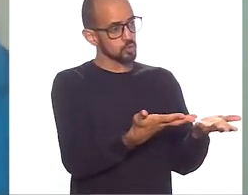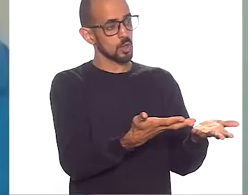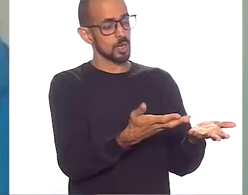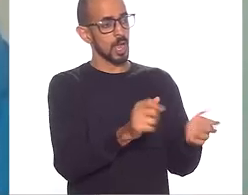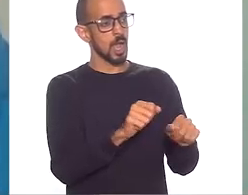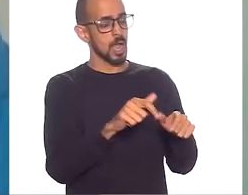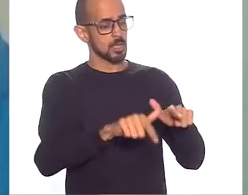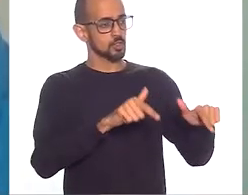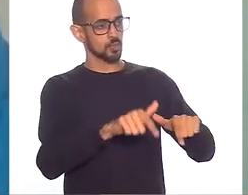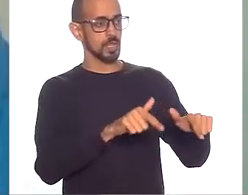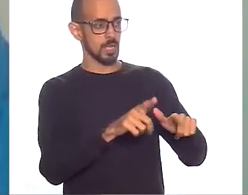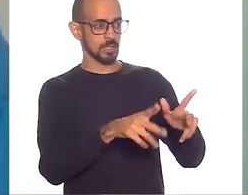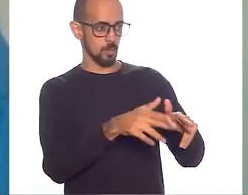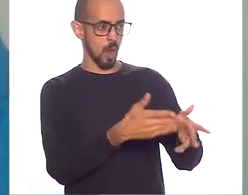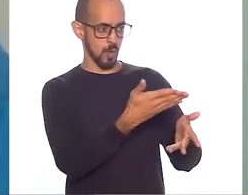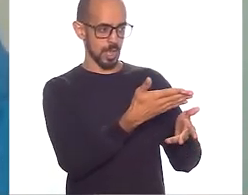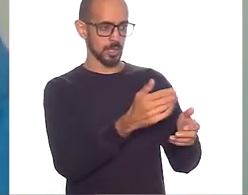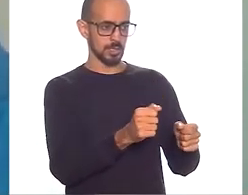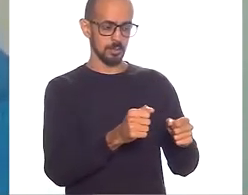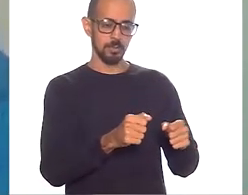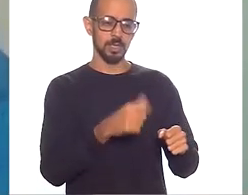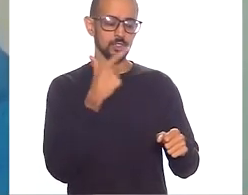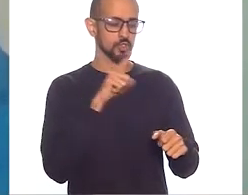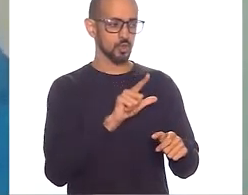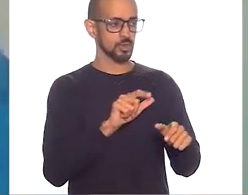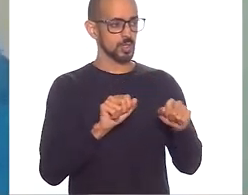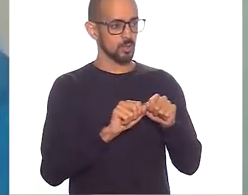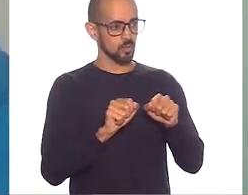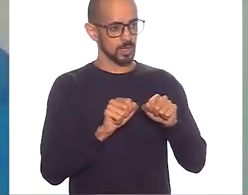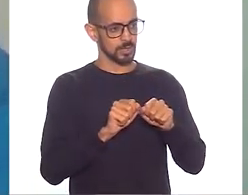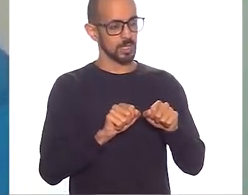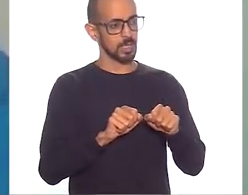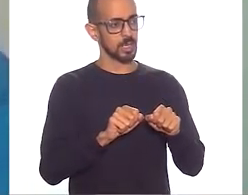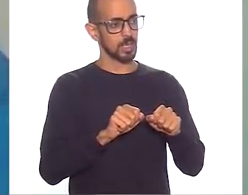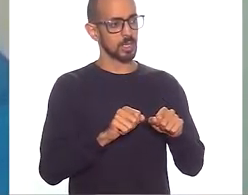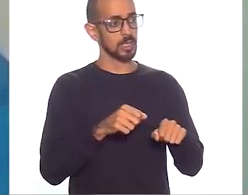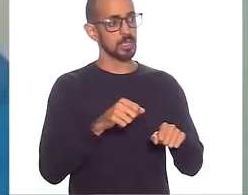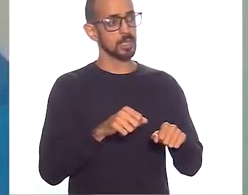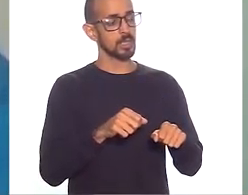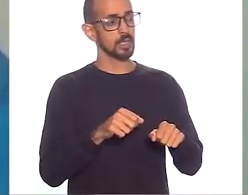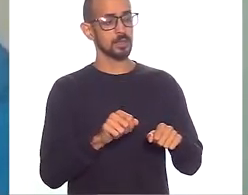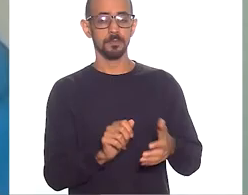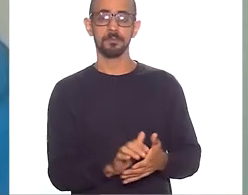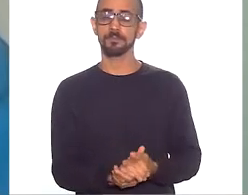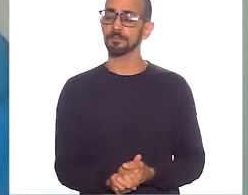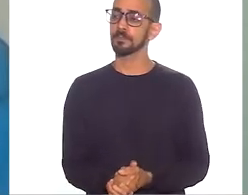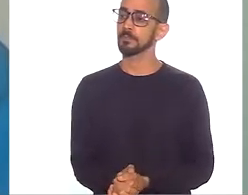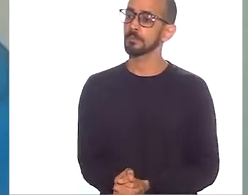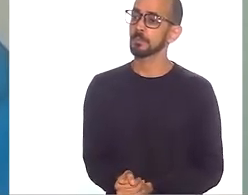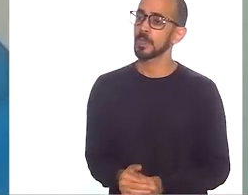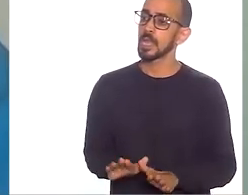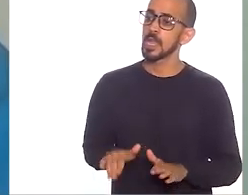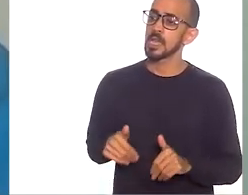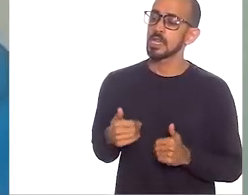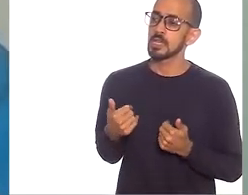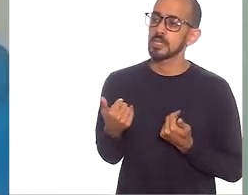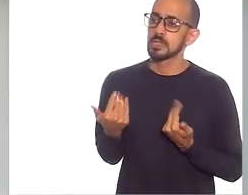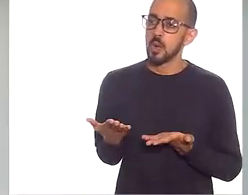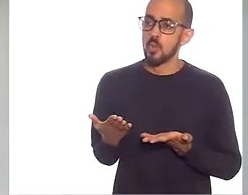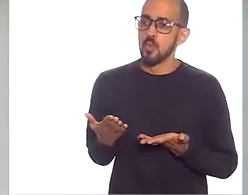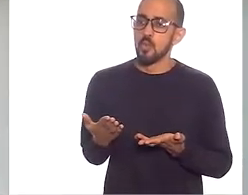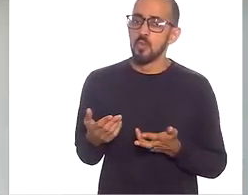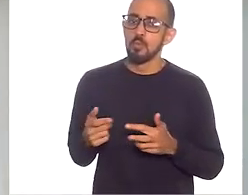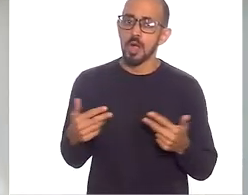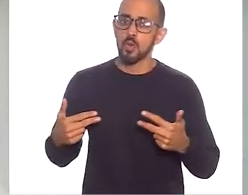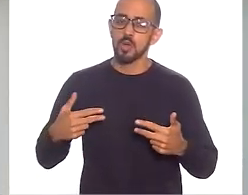impulsionar atividades como essa se espalhando, né, pela rede e conseguindo atingir as 1.228 escolas.